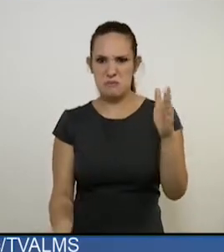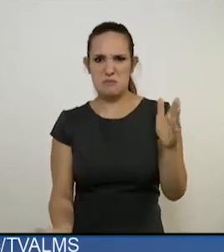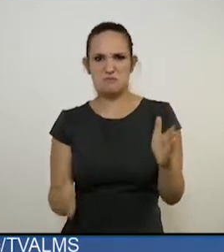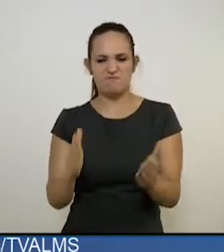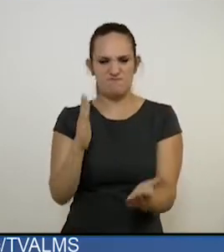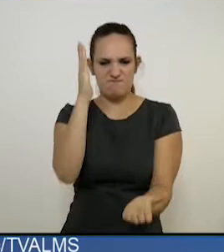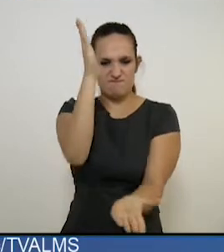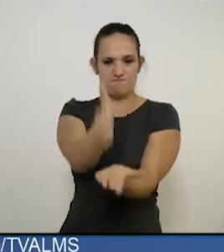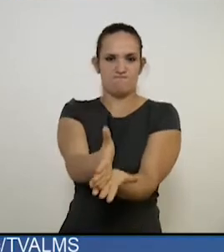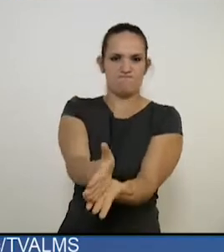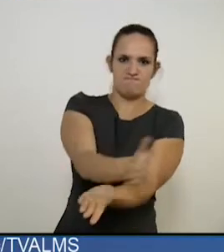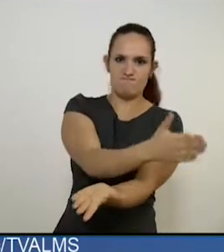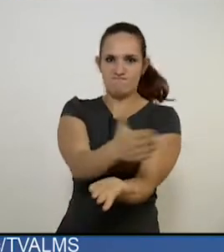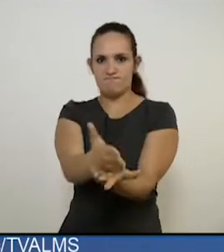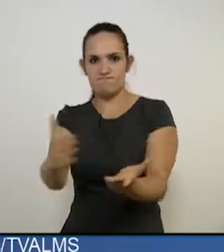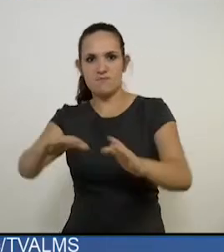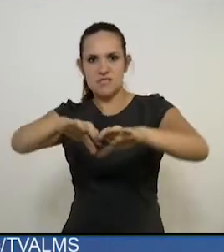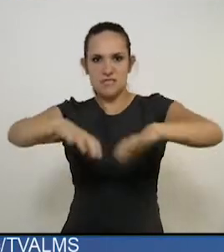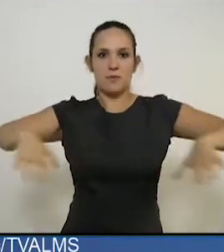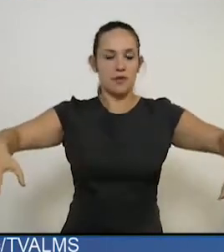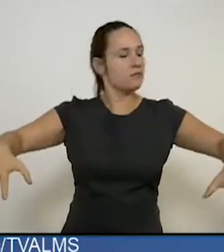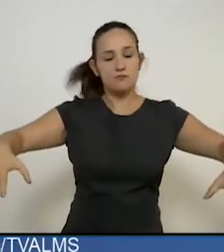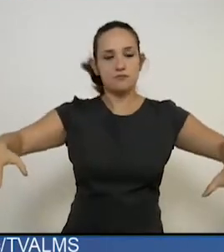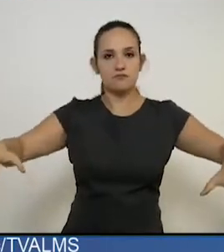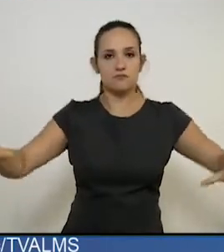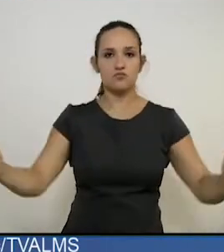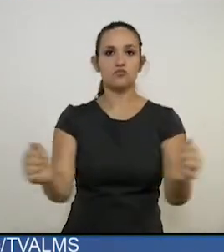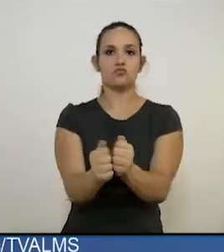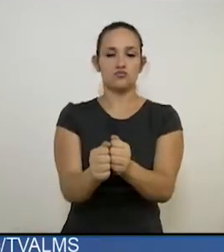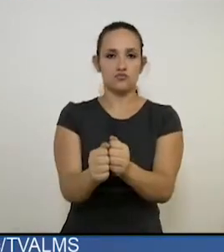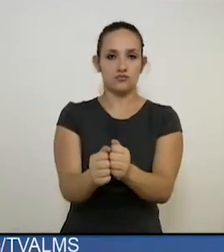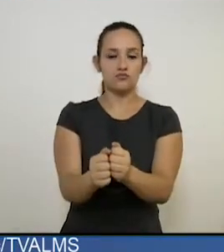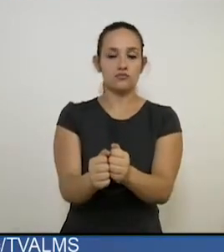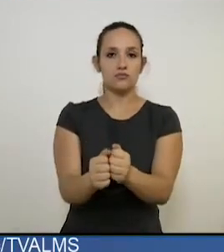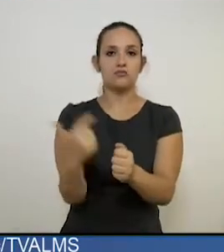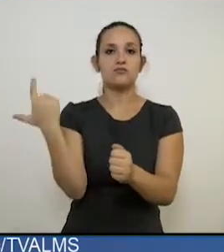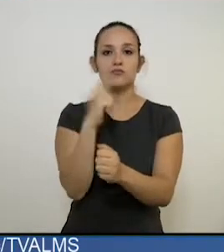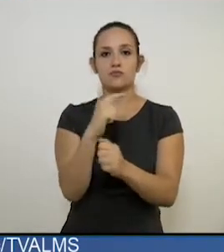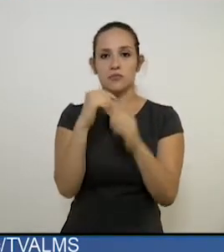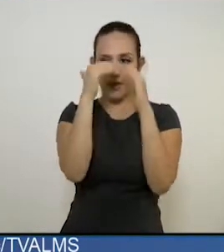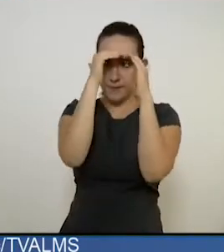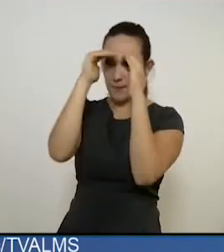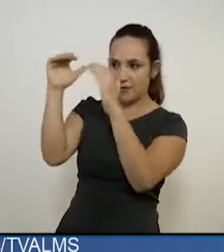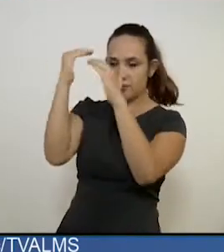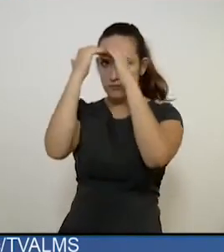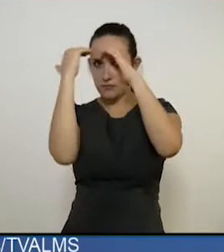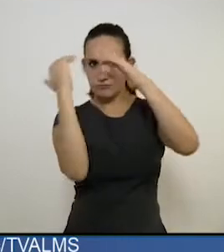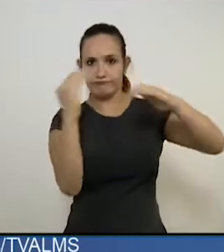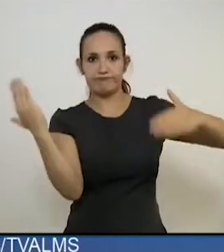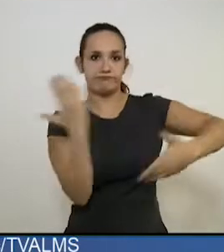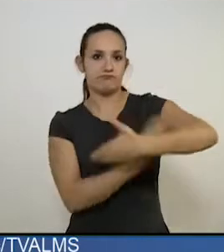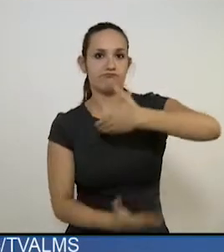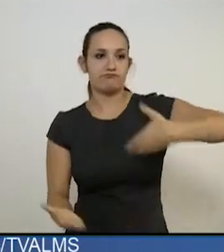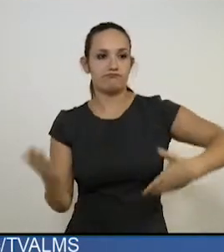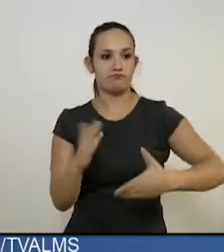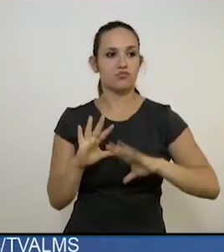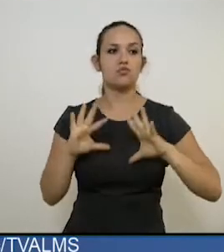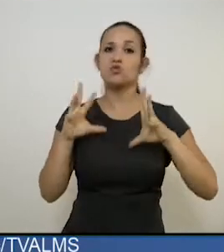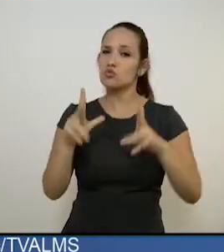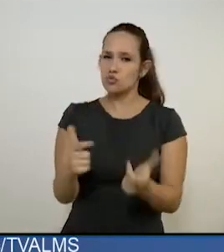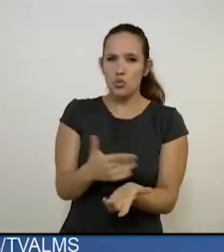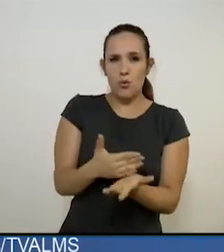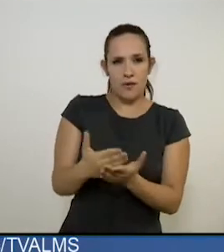dividindo. Quando o respeito for o protagonista da educação, porque tudo começa